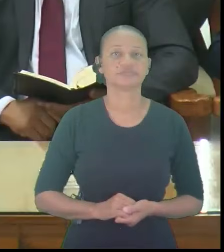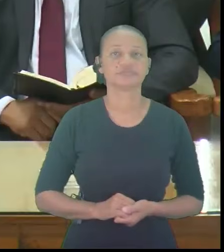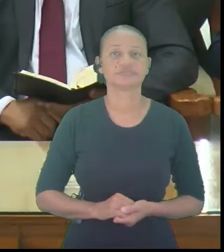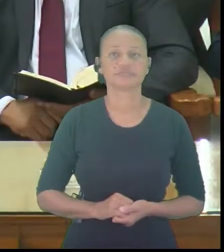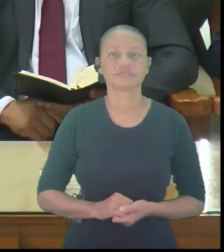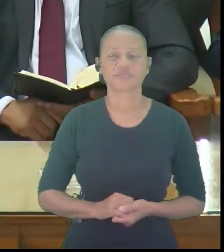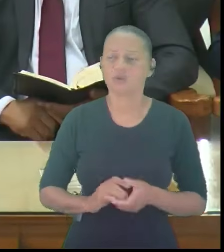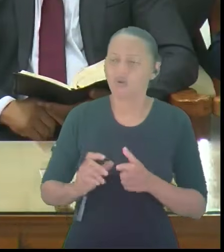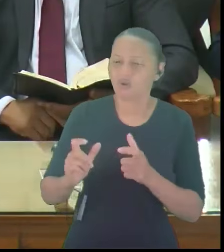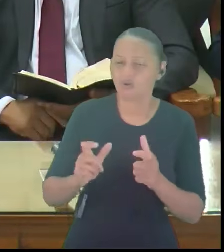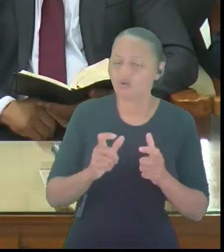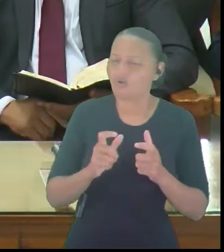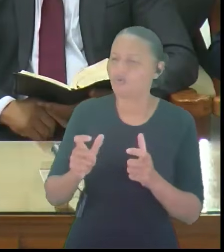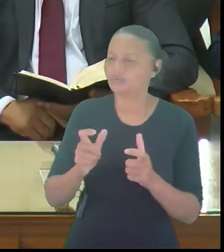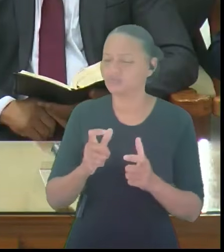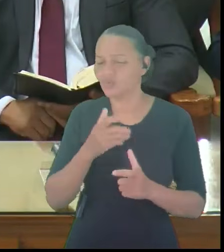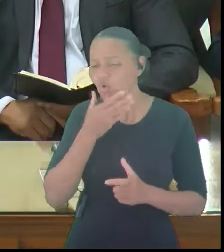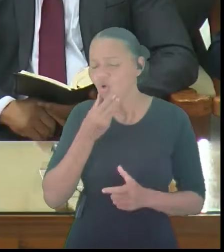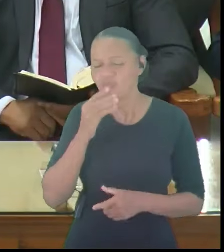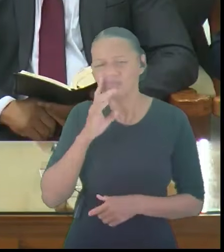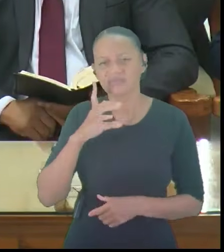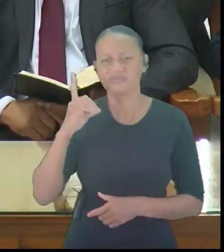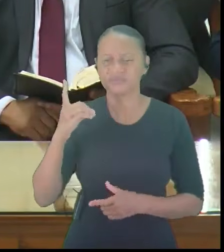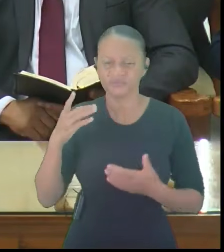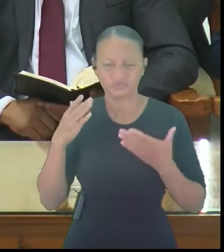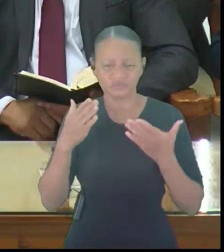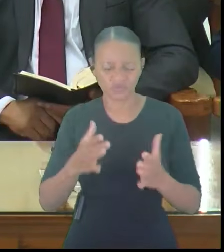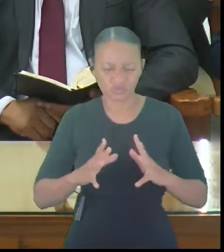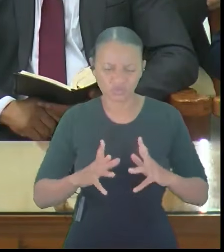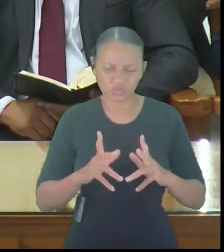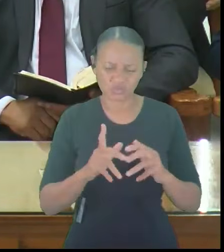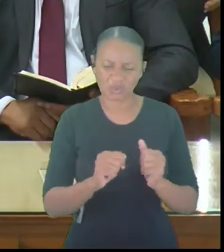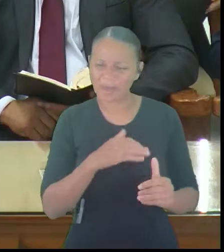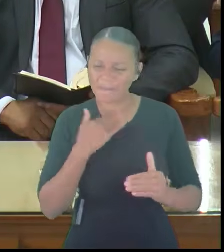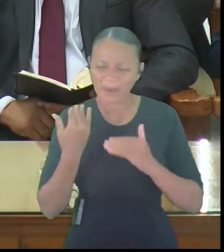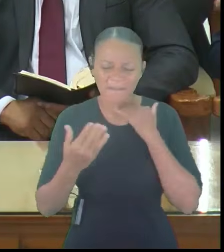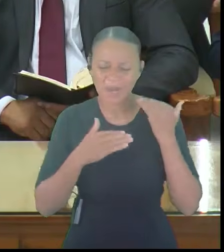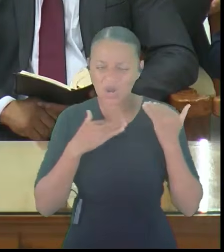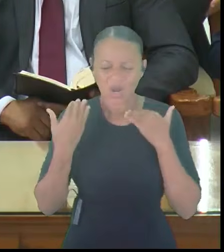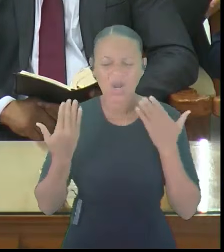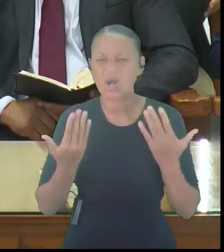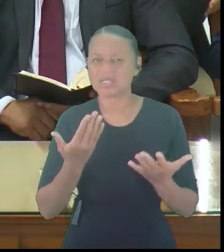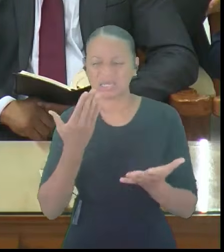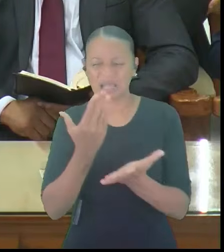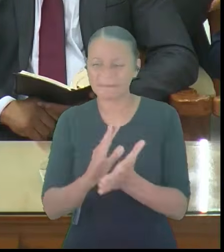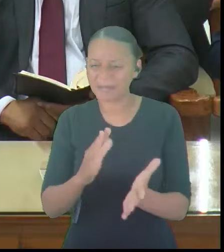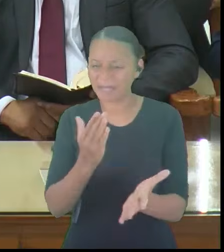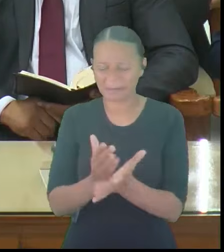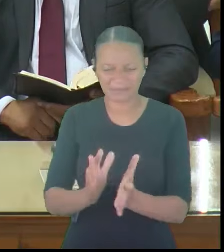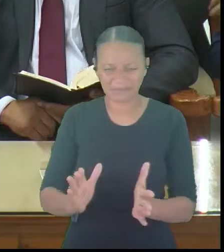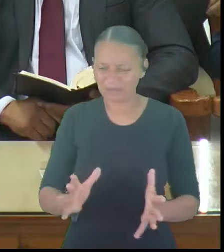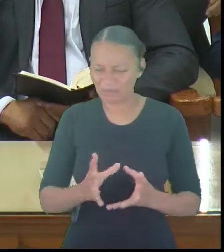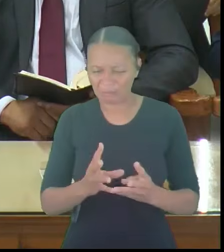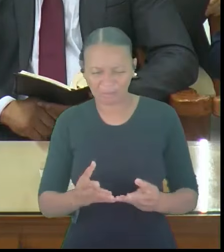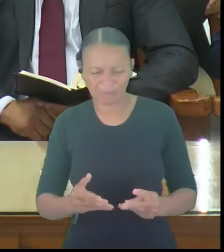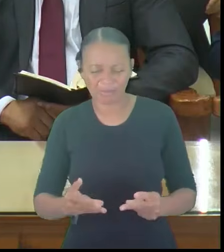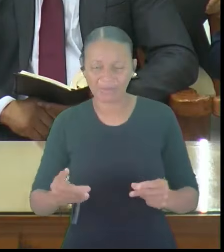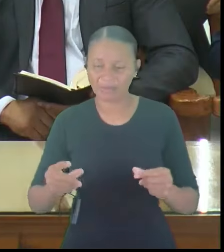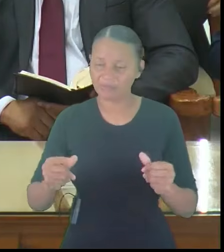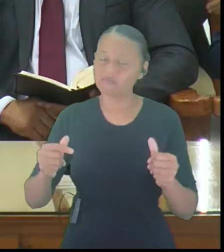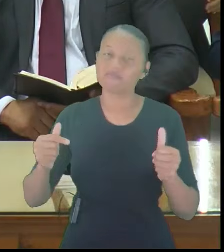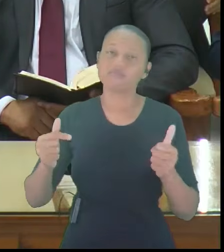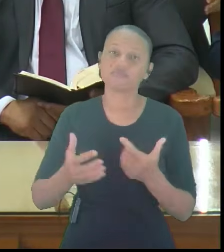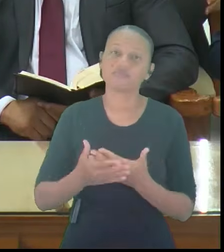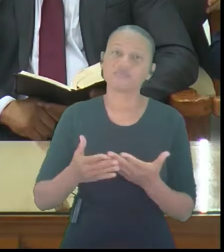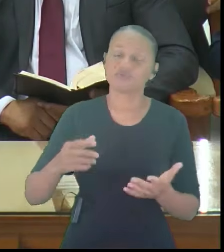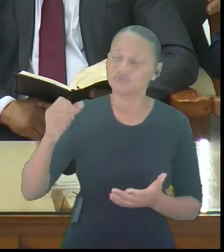Onde o homem de Deus chega, tudo que está morrendo, tudo que está se acabando, tudo que está perecendo, por onde ele passa,